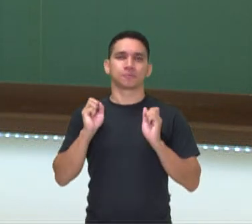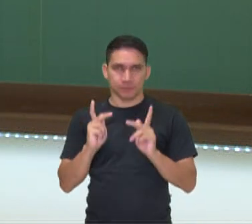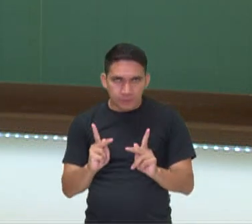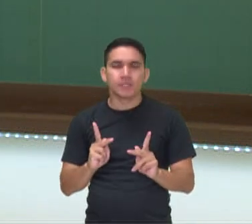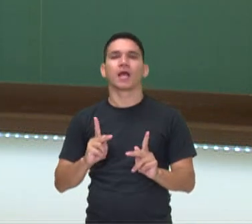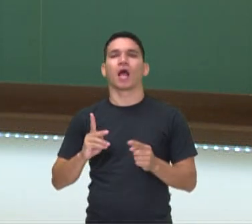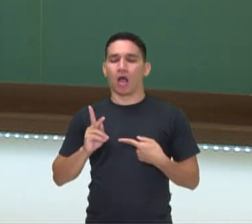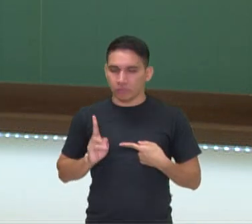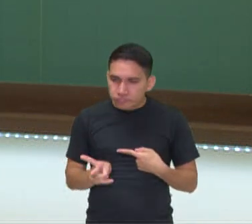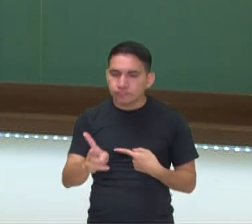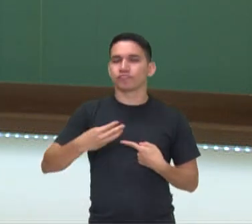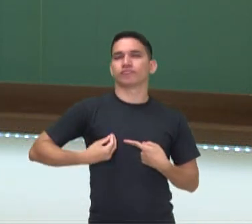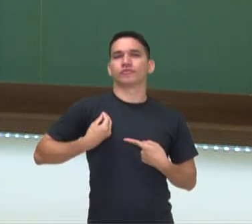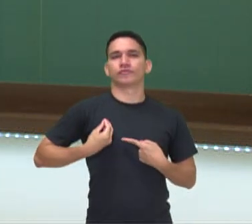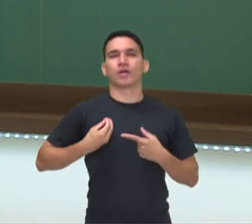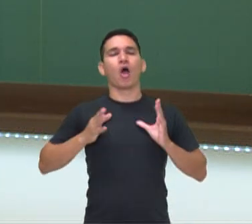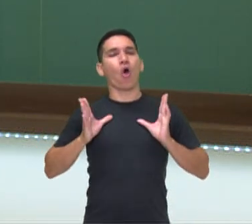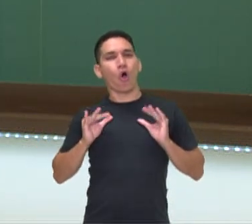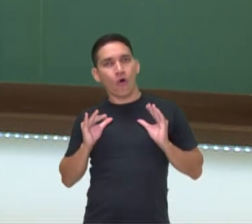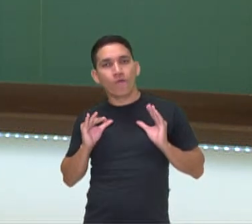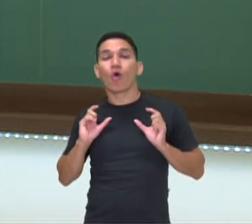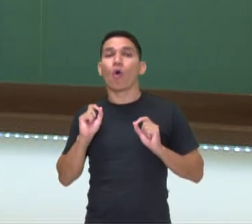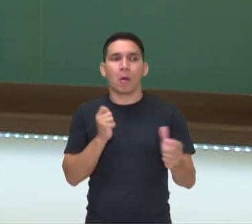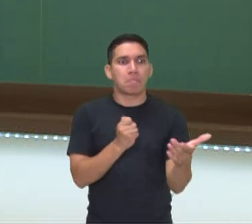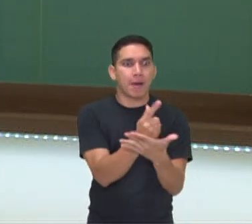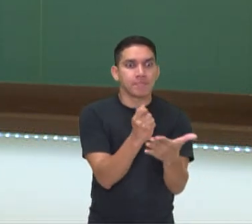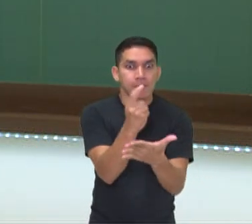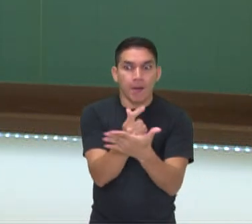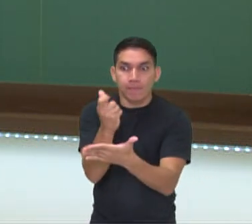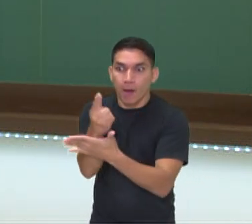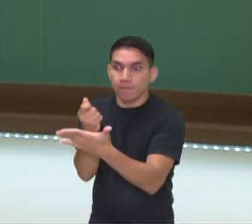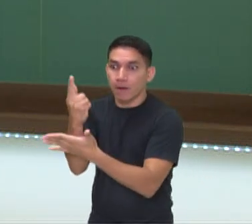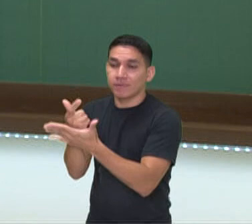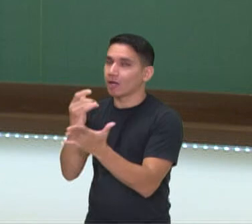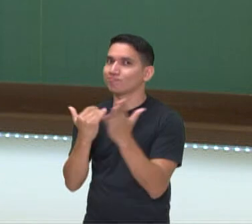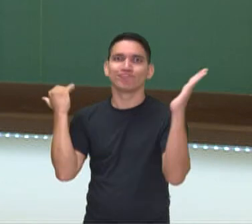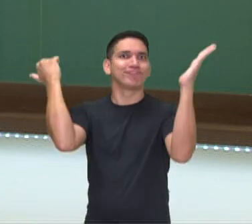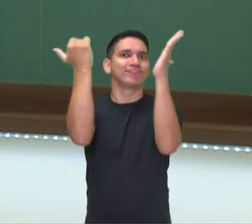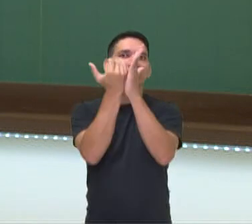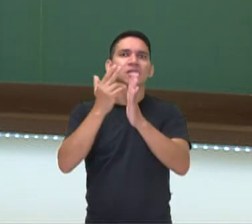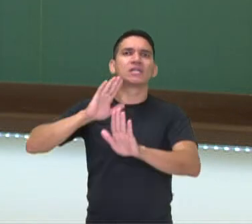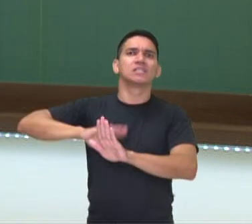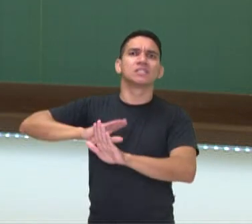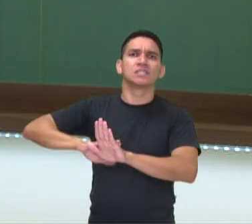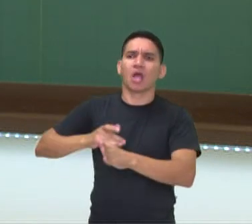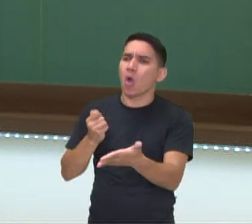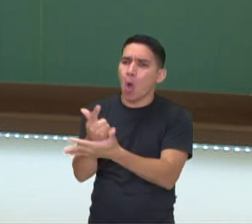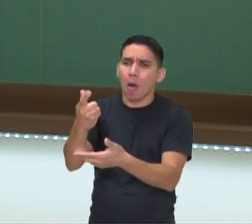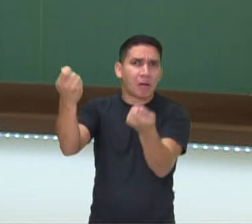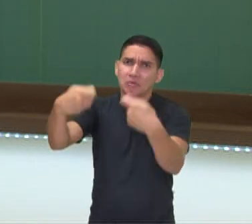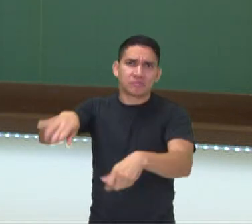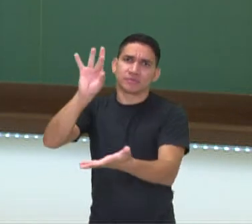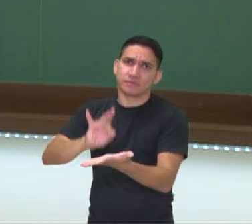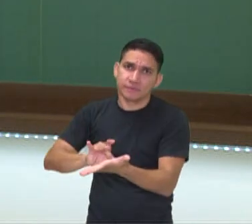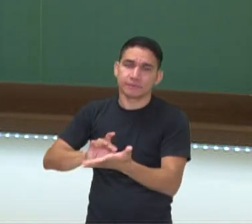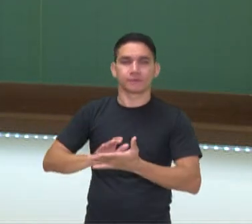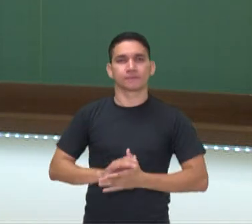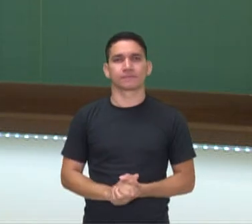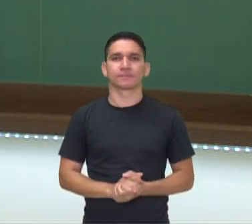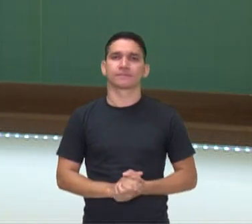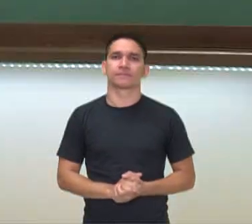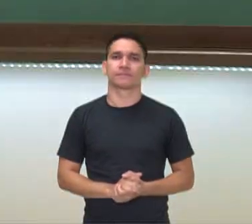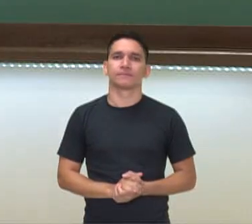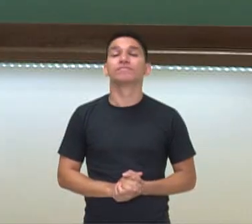nossa sobrevivência e para o nosso conforto, a ideia de consumismo ela já está associada ao ato de comprar sem a real